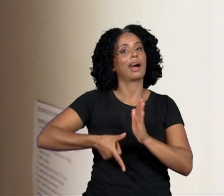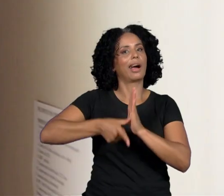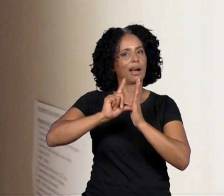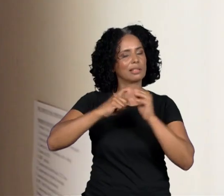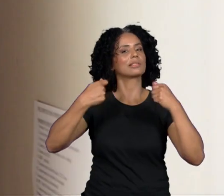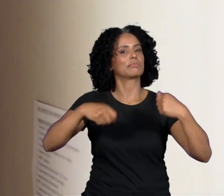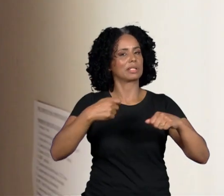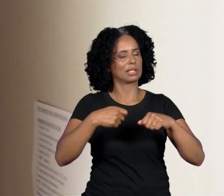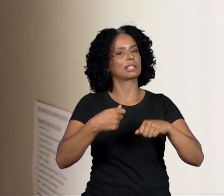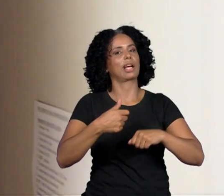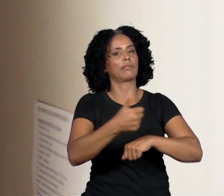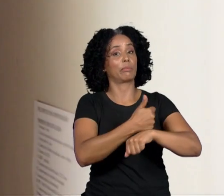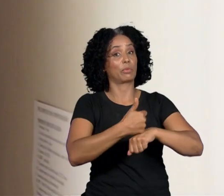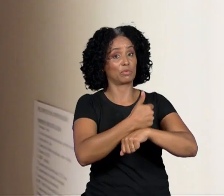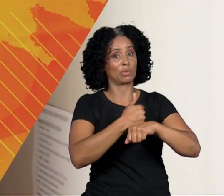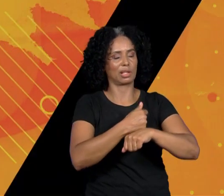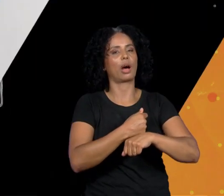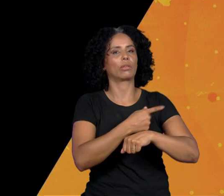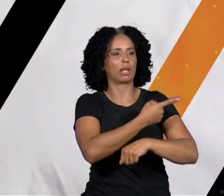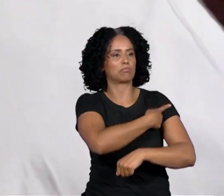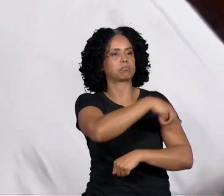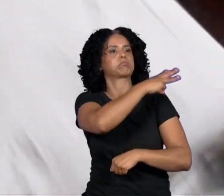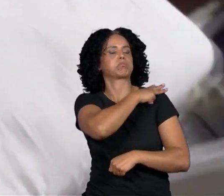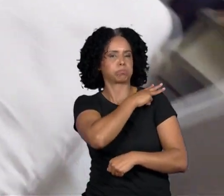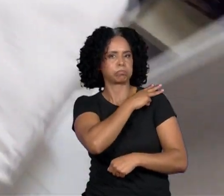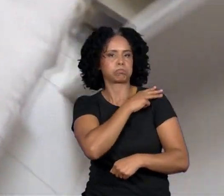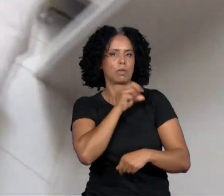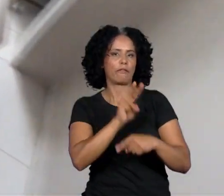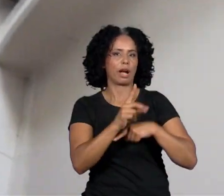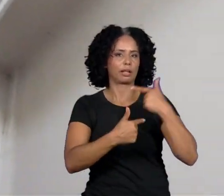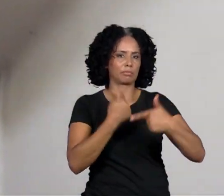profissionalização era pauta fundamental.